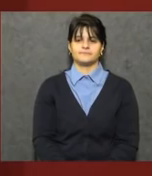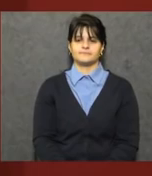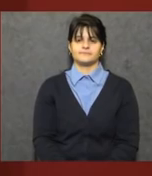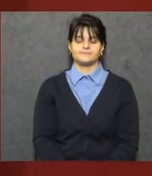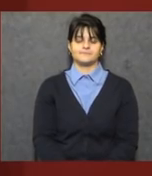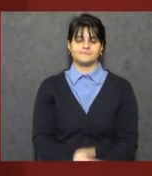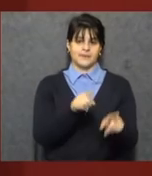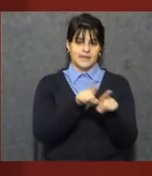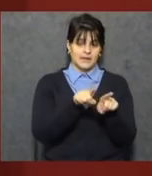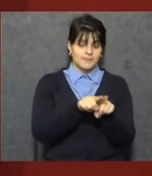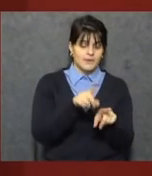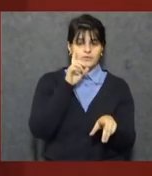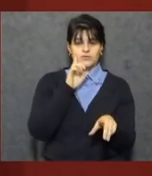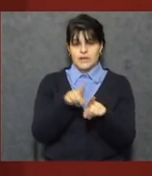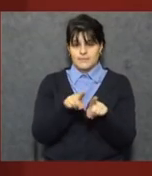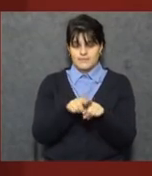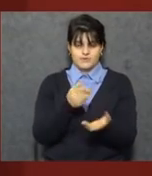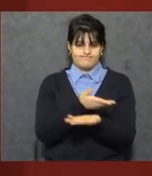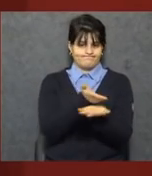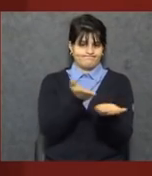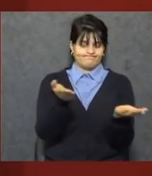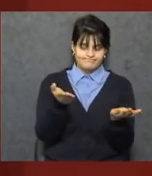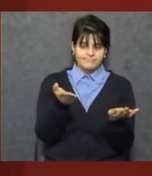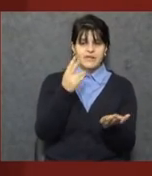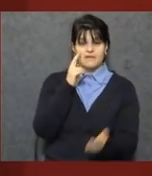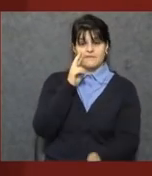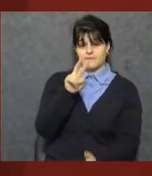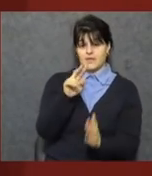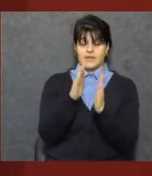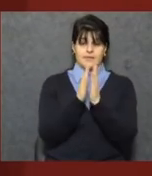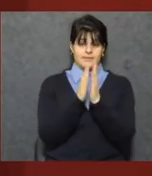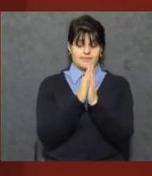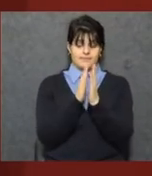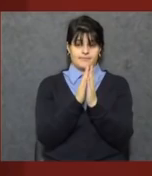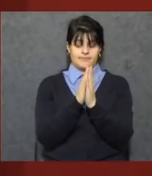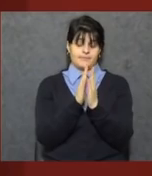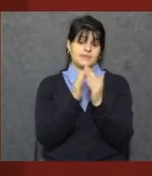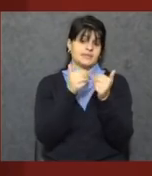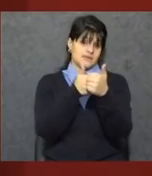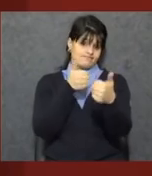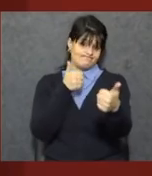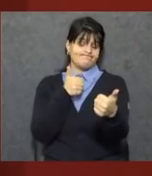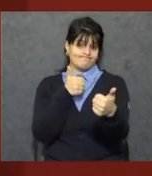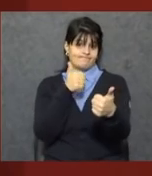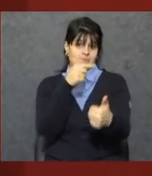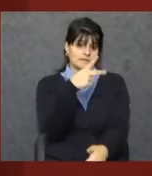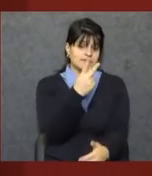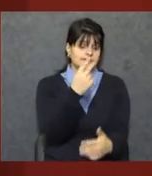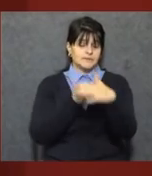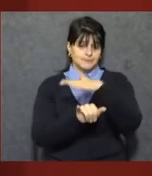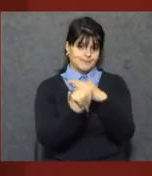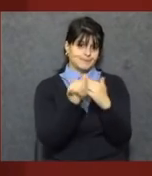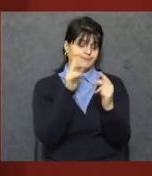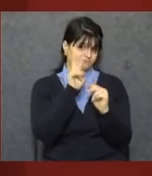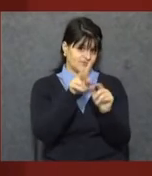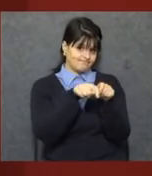Caros irmãos e irmãs que acompanhais a transmissão desta celebração, somos nós, hoje, estes que